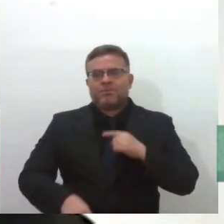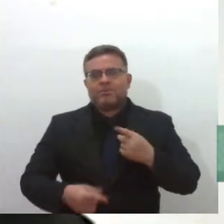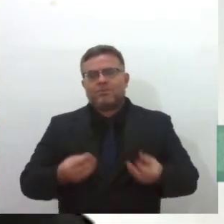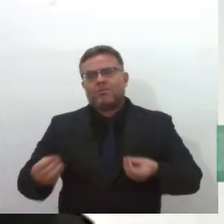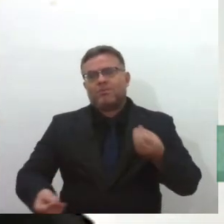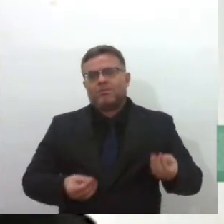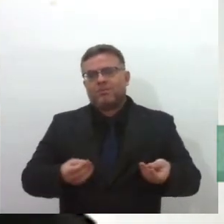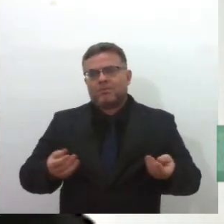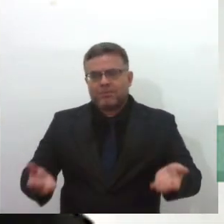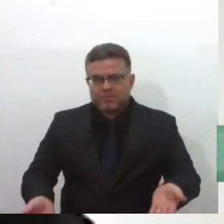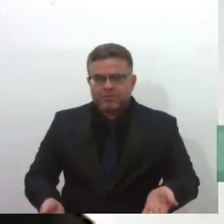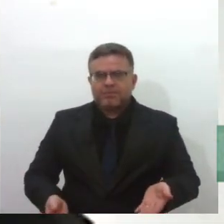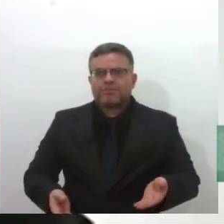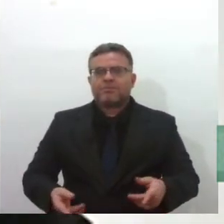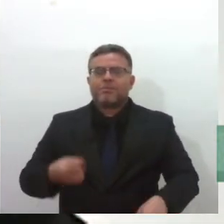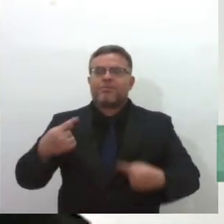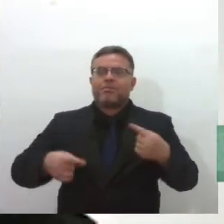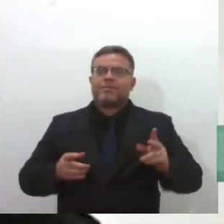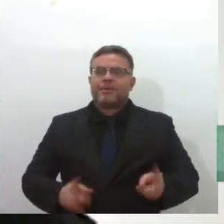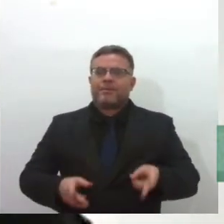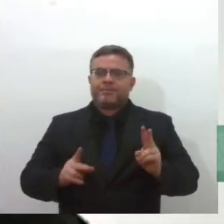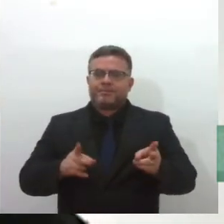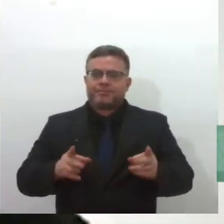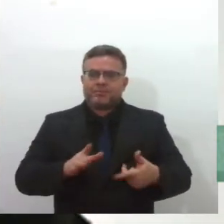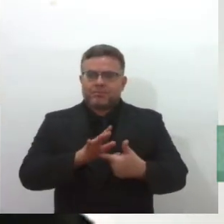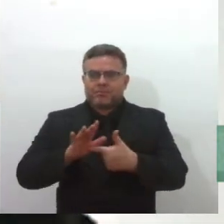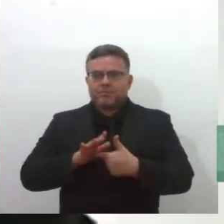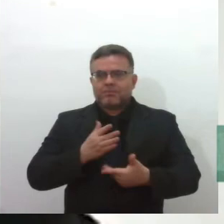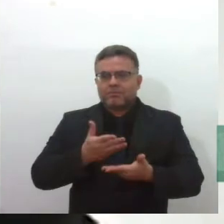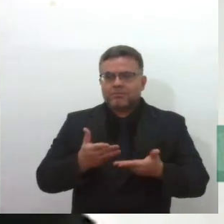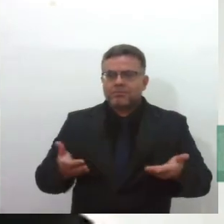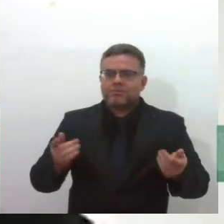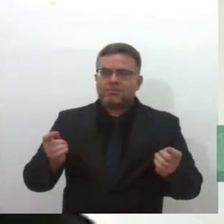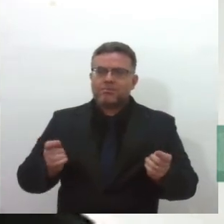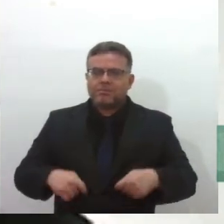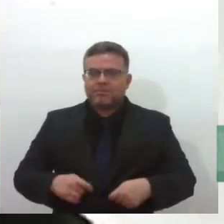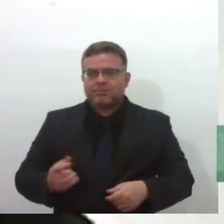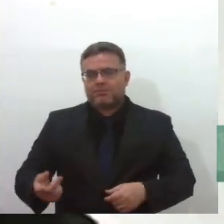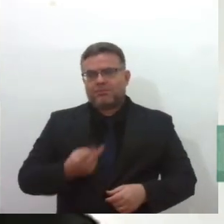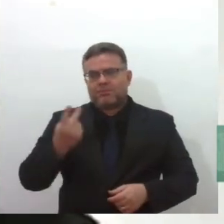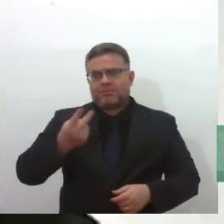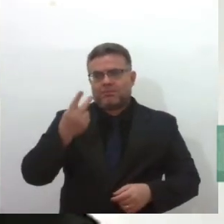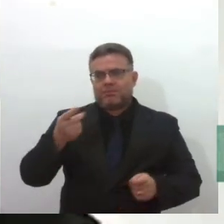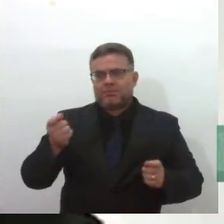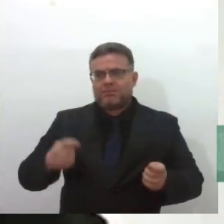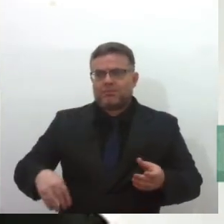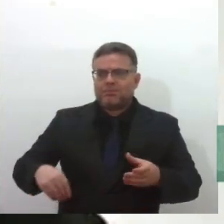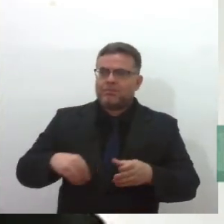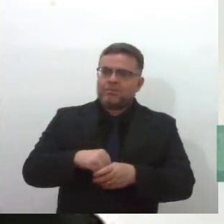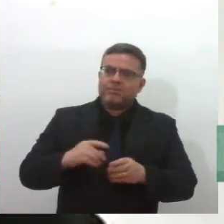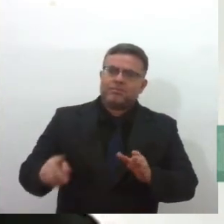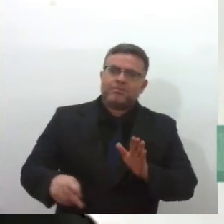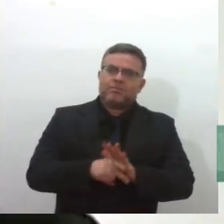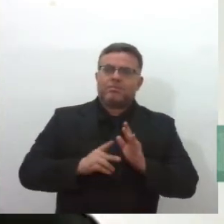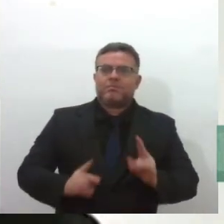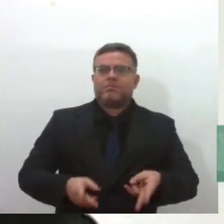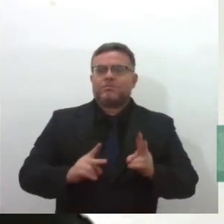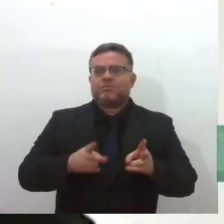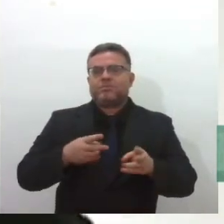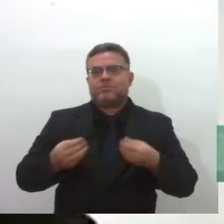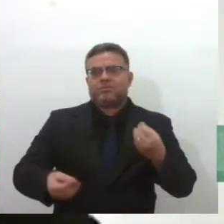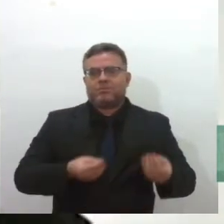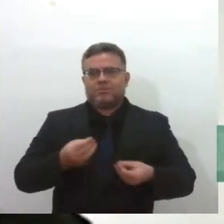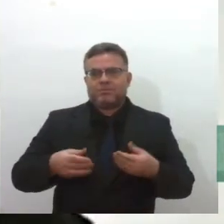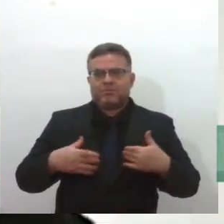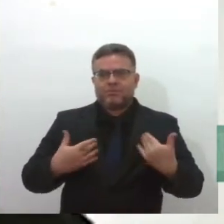feito nas casas subsequentes e possa trazer alterações de maior relevância que possam incrementar ainda mais esse tipo de